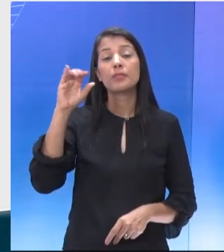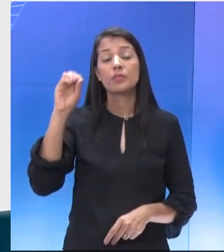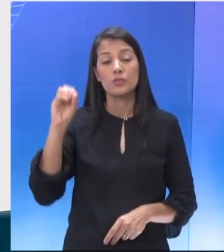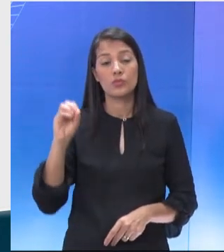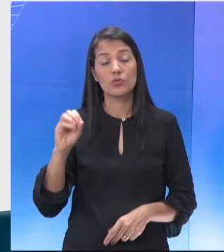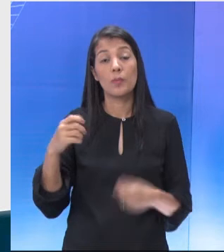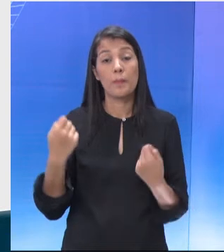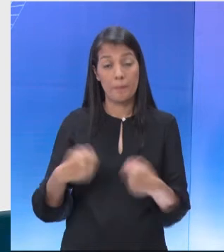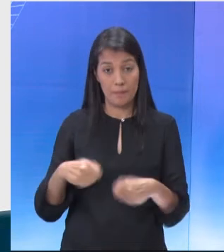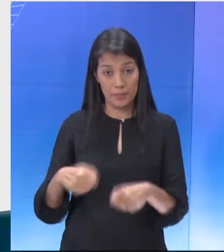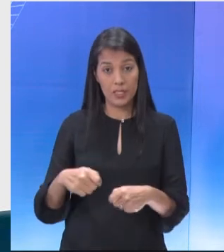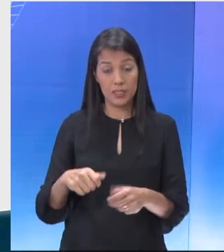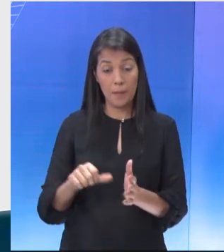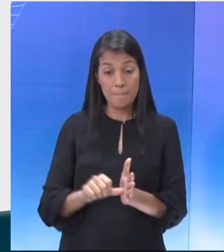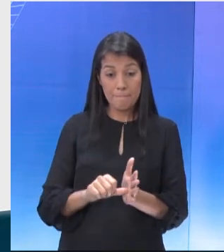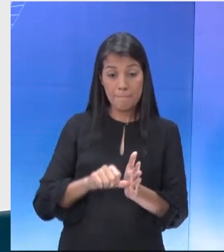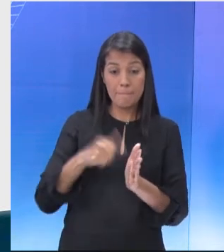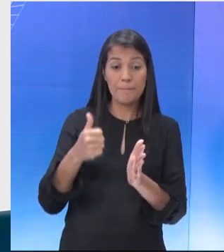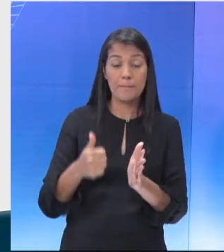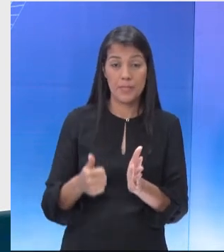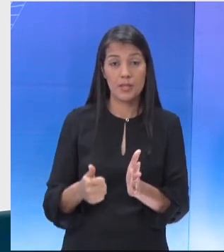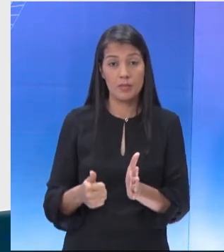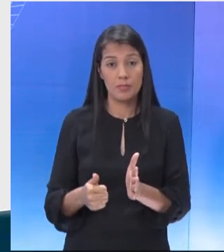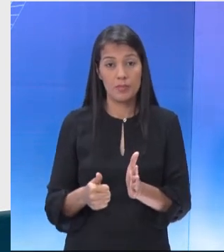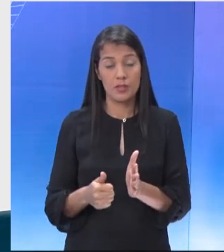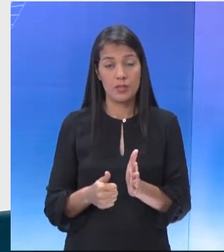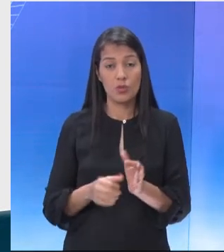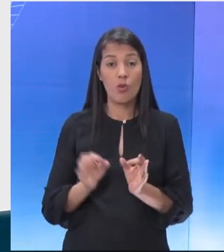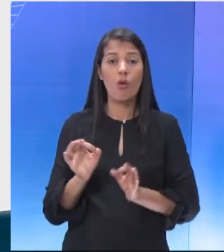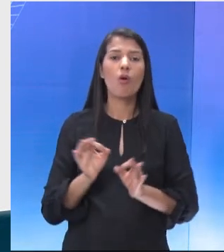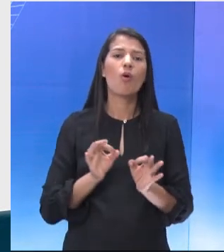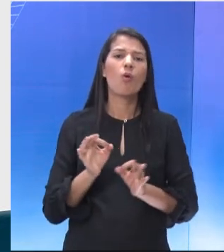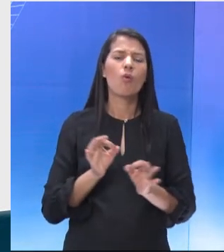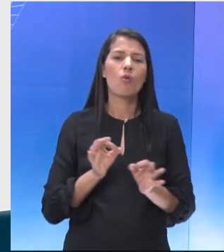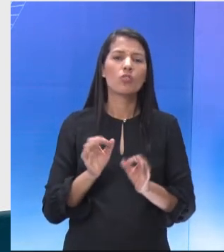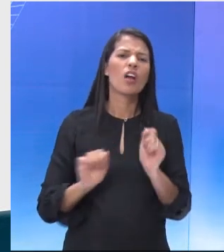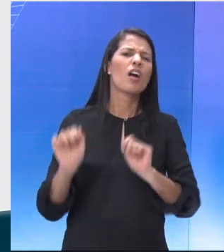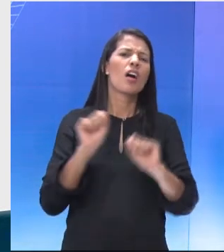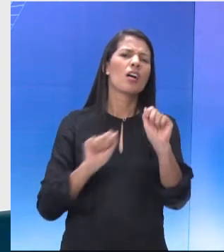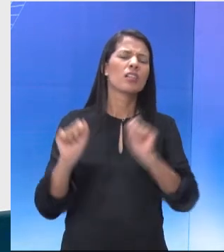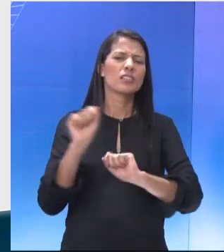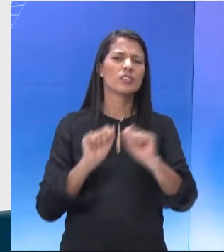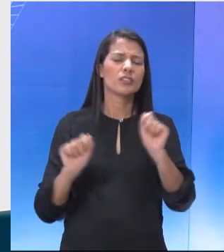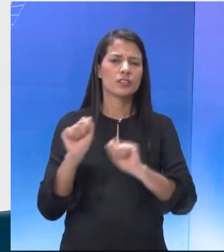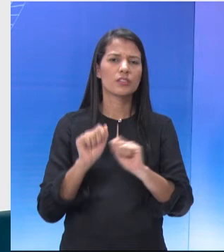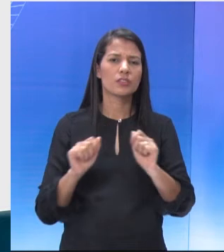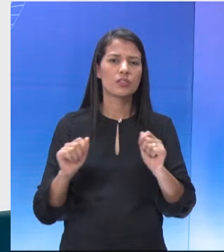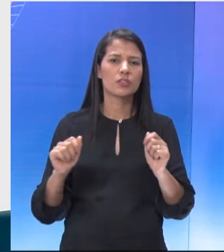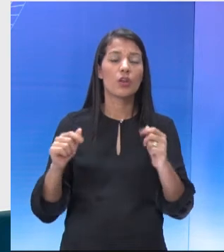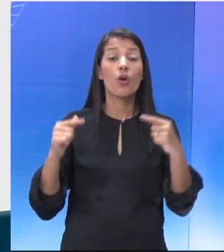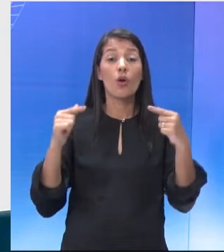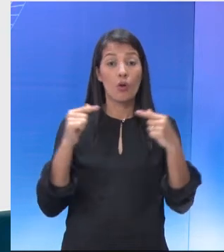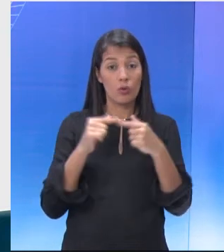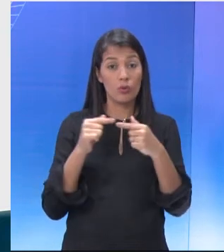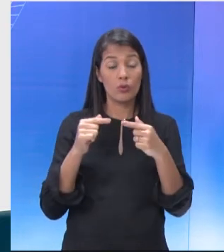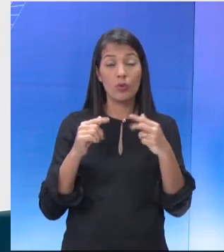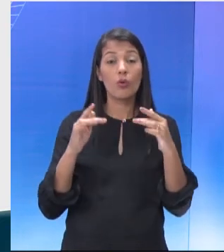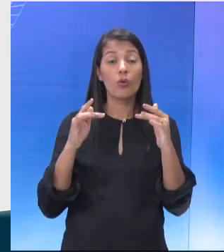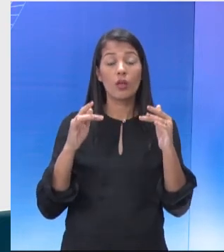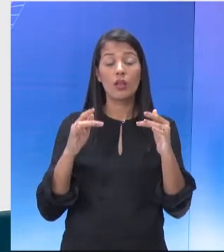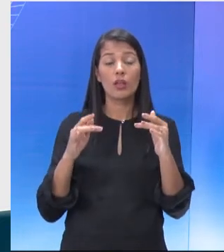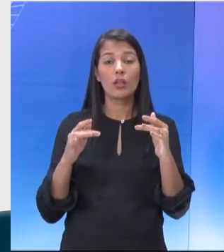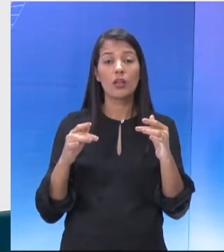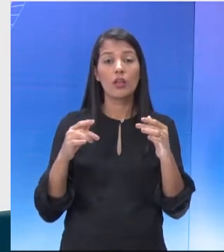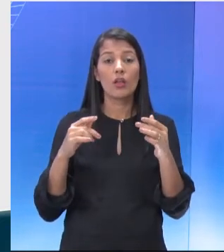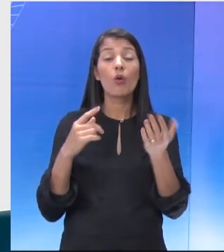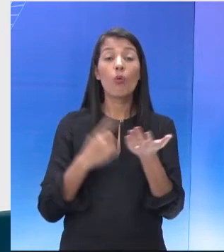que eu falei? Nessa etapa da digestão, torna-se necessária a ação dos ácidos biliares, visto que os lipídios